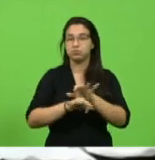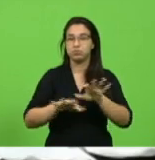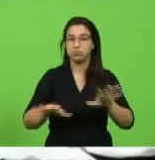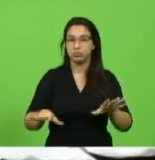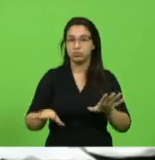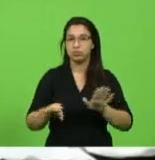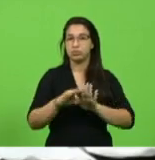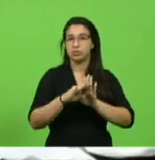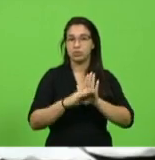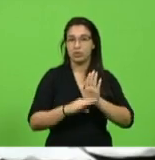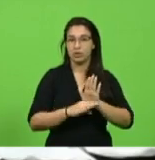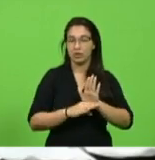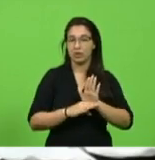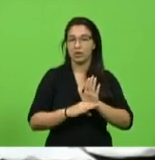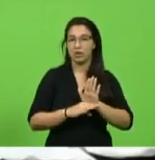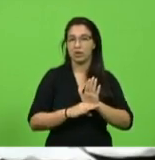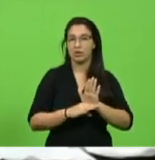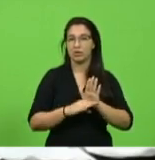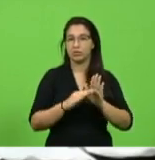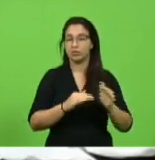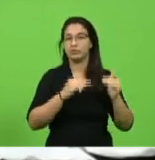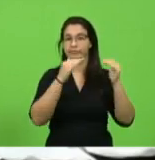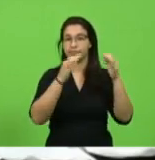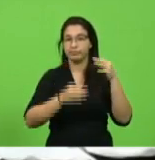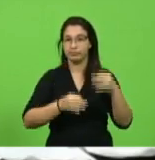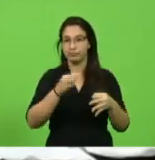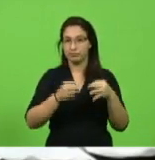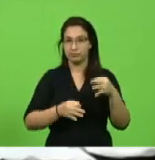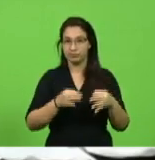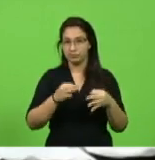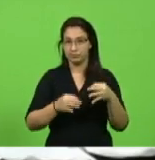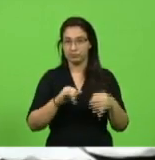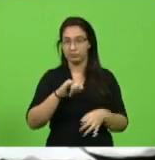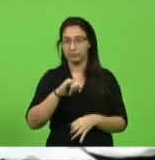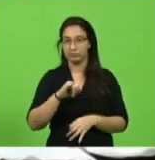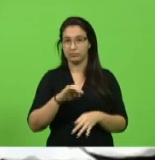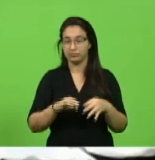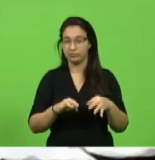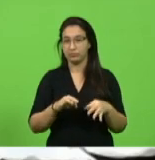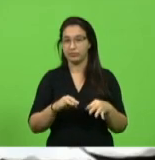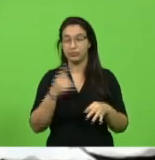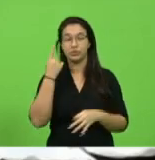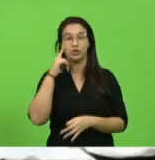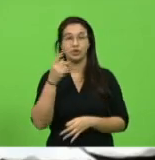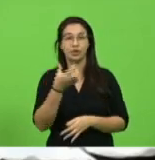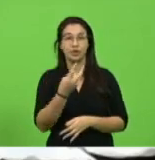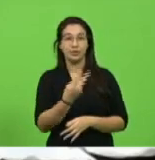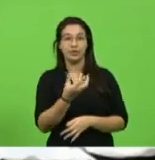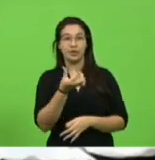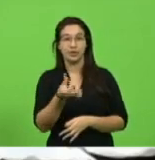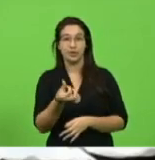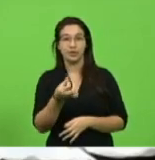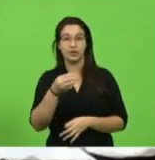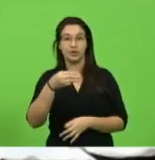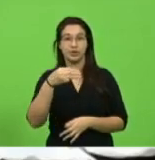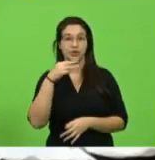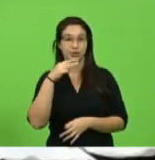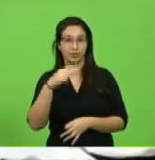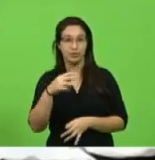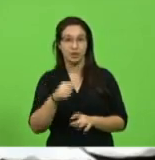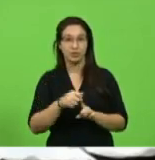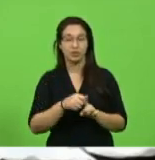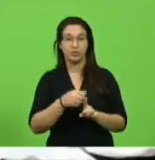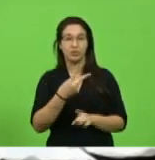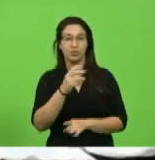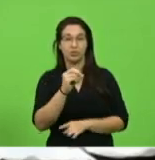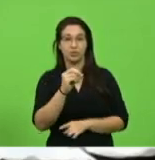em curso no Superior Tribunal de Justiça, foi designada a data de 26 de março de 2021 para a apreciação